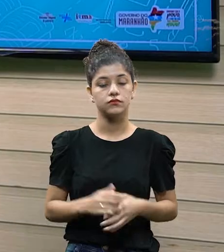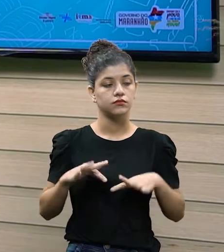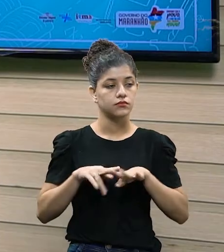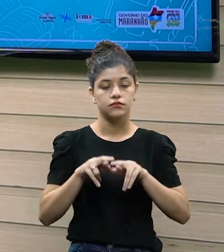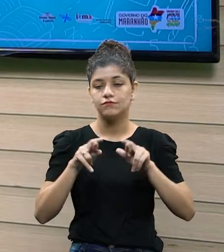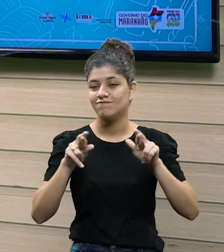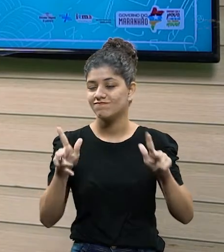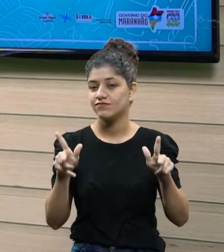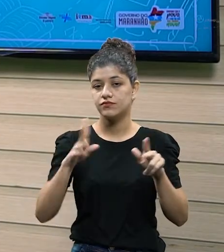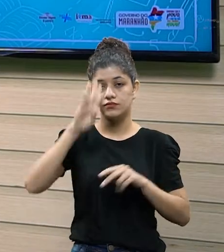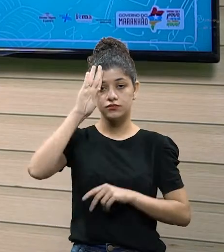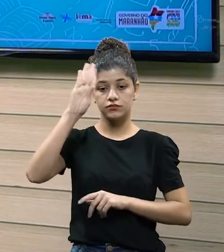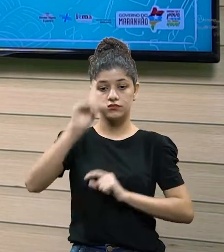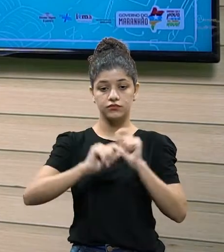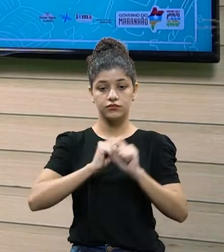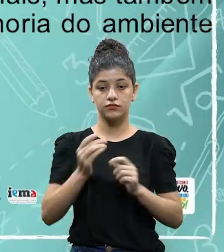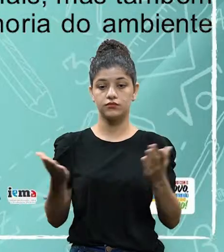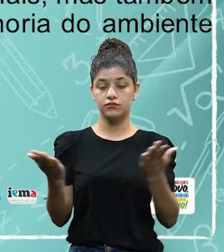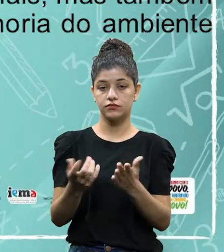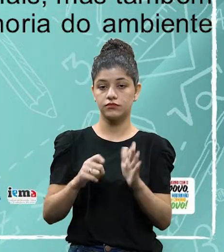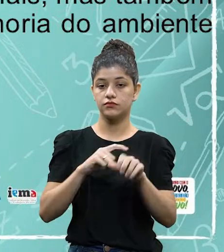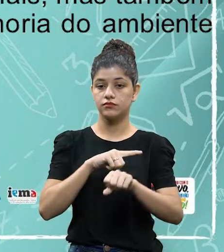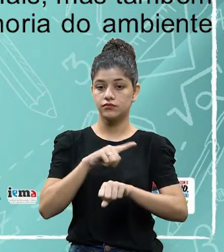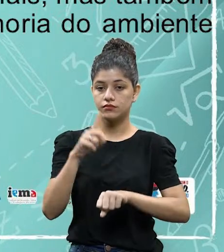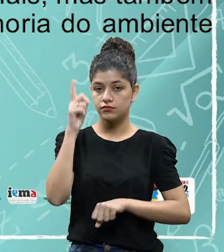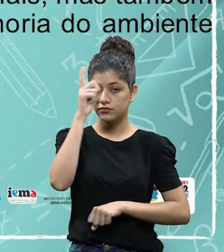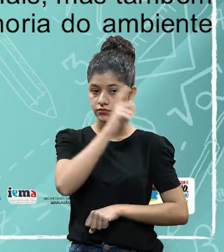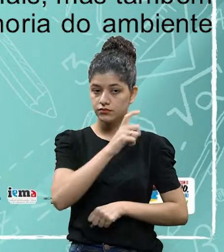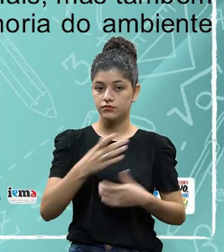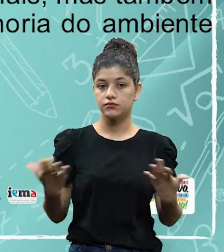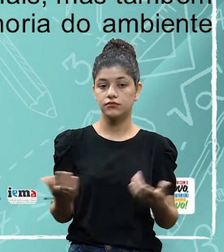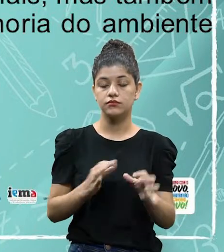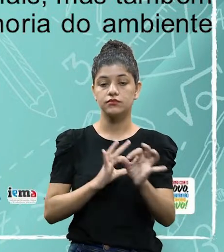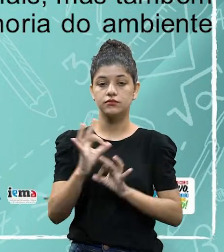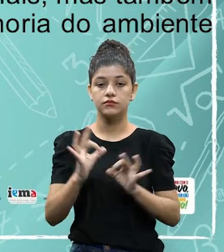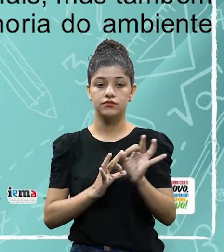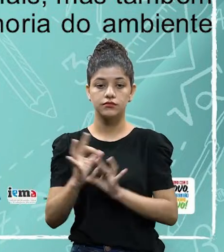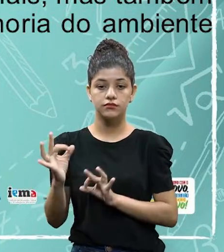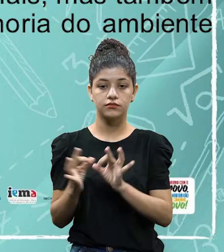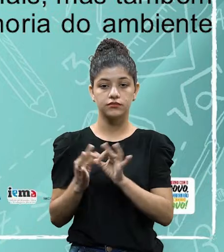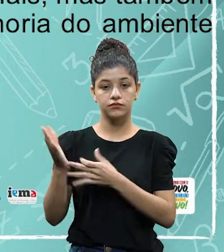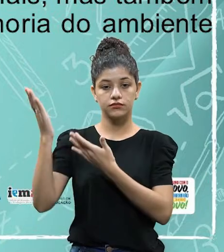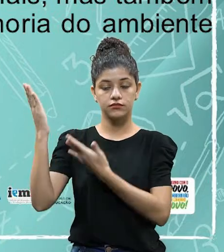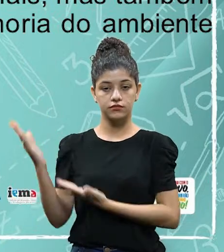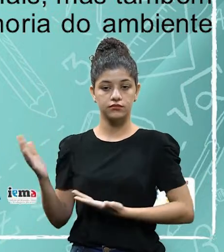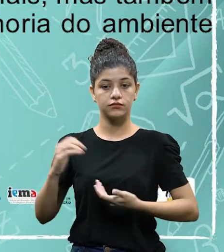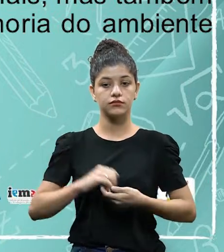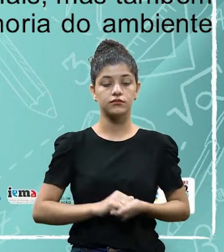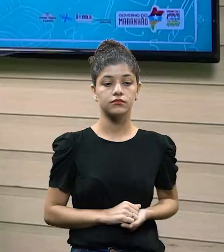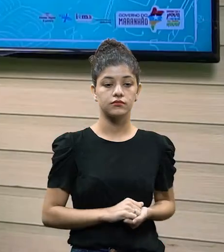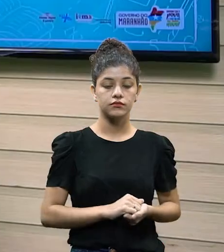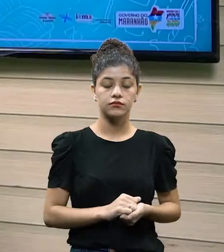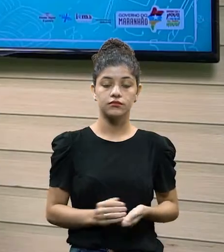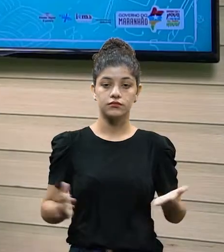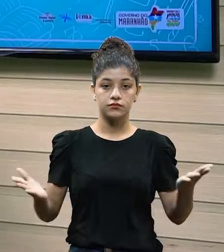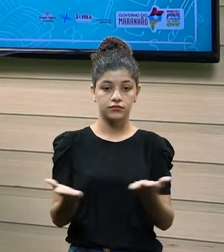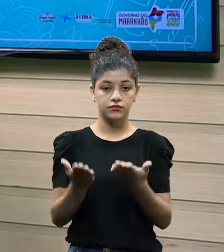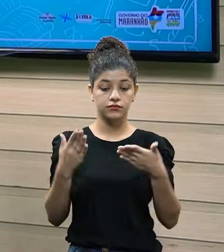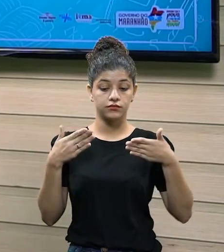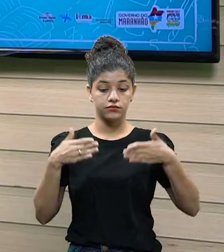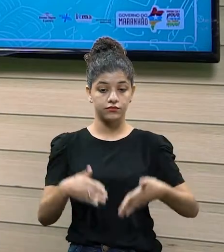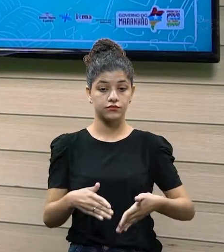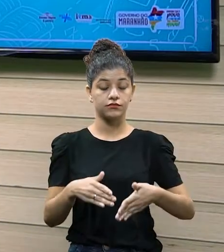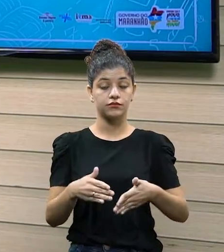diferença, principalmente em período de crises. E aí vem a organização informal e o homo social. É isso que eu quero trazer para